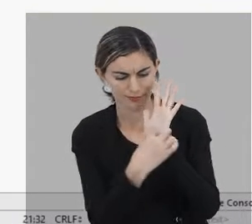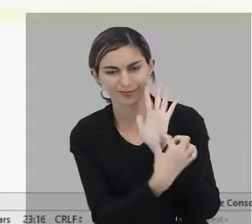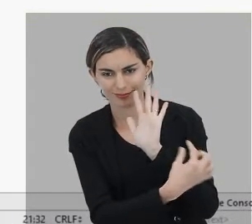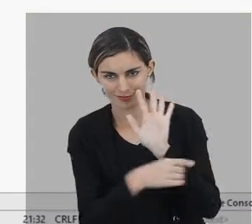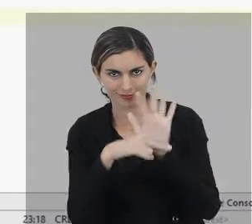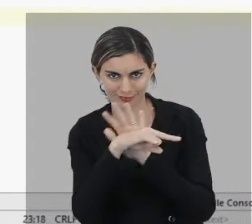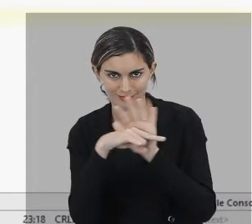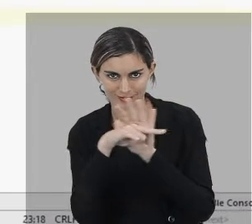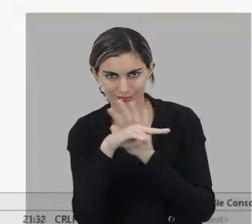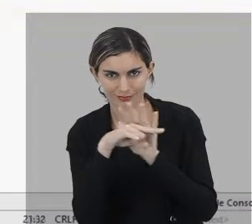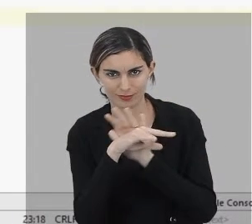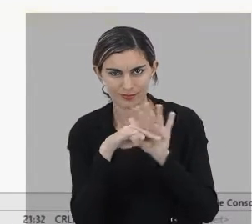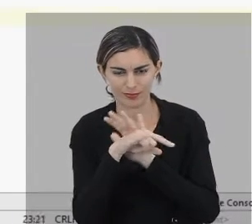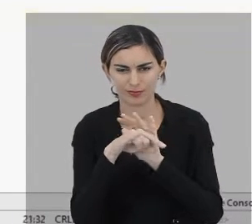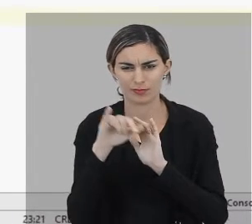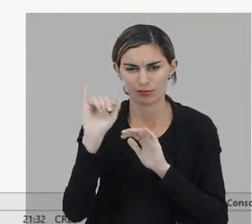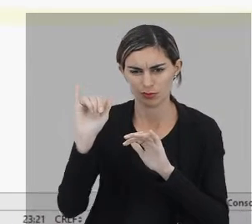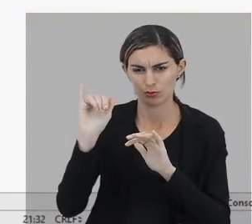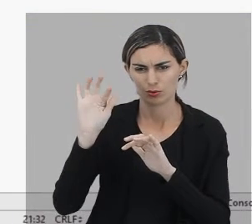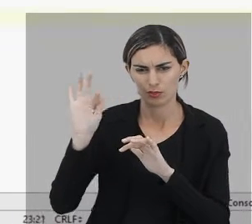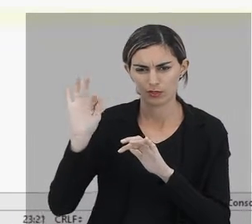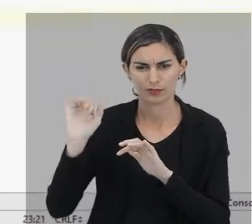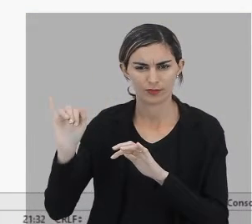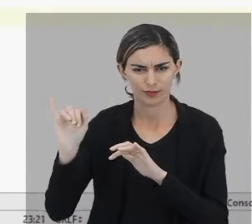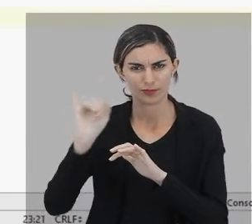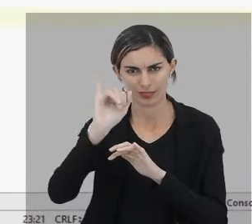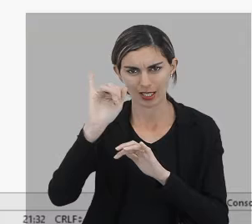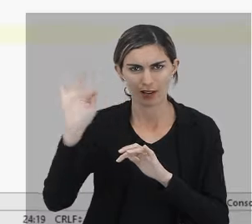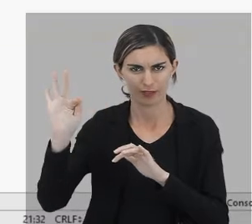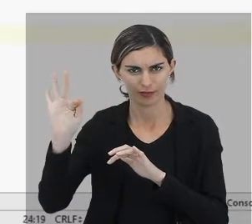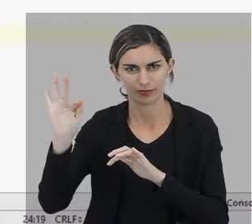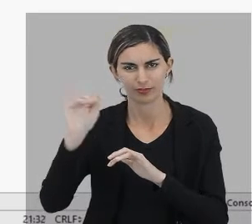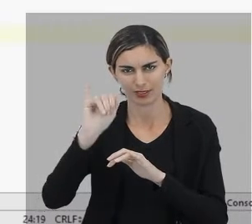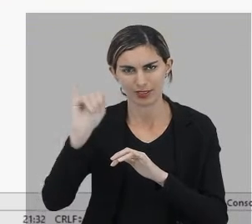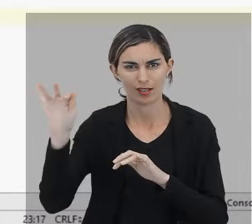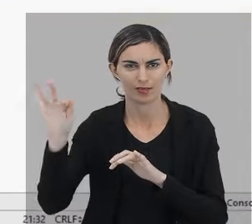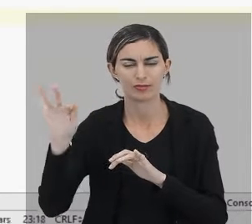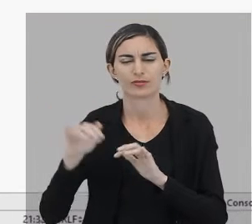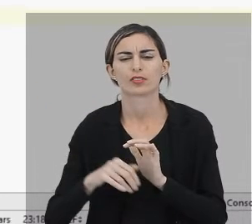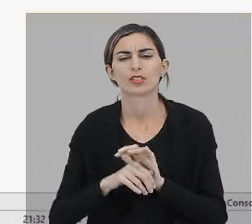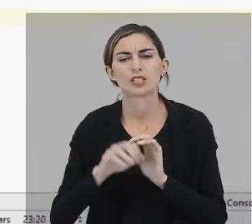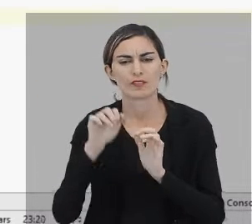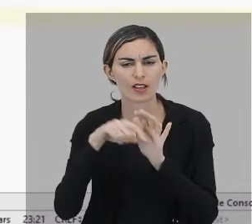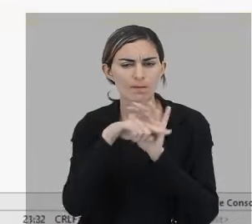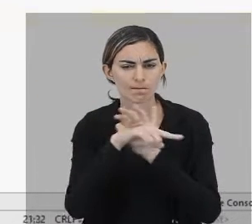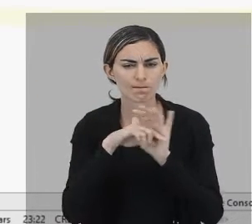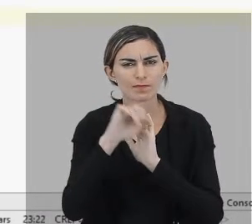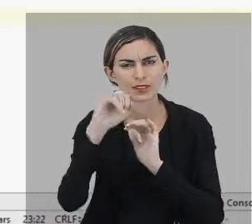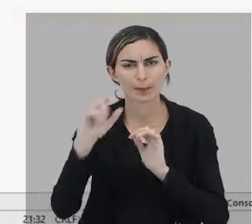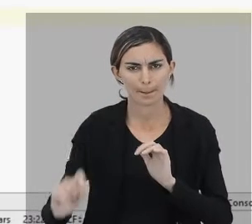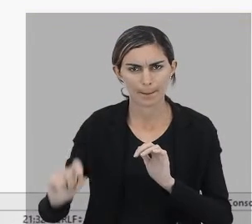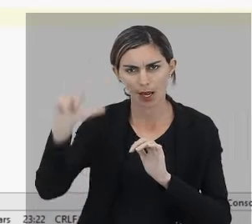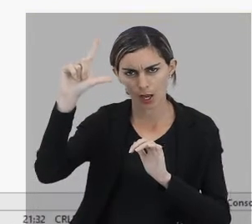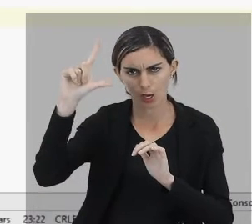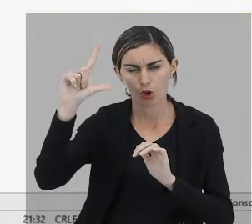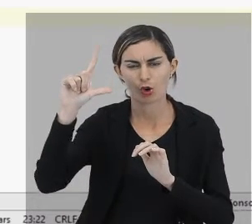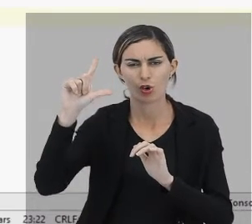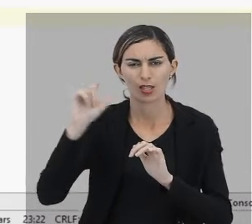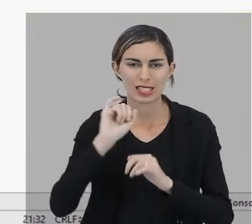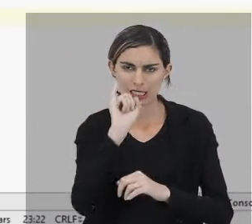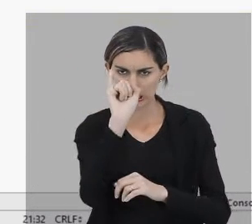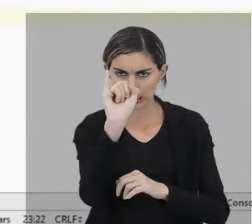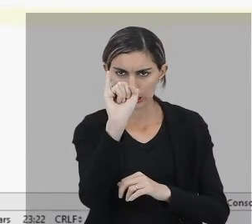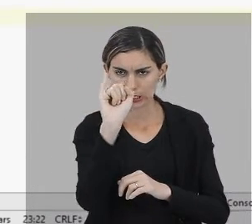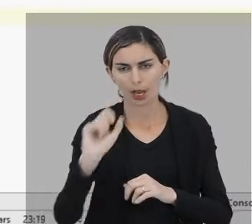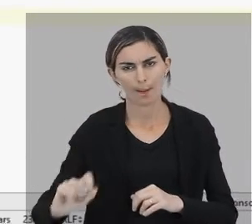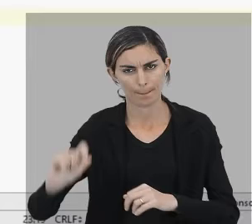nessa verificação do if, nessa condição, ele vai verificar se i é maior do que 2.